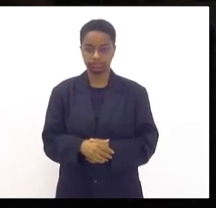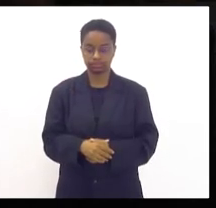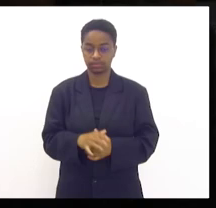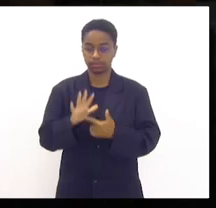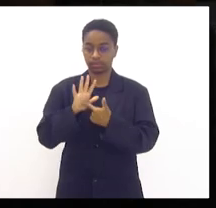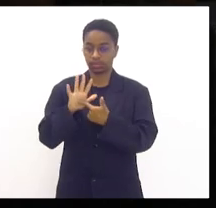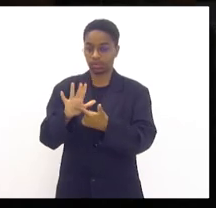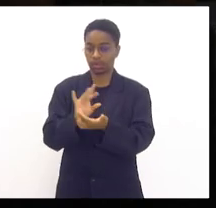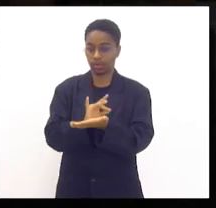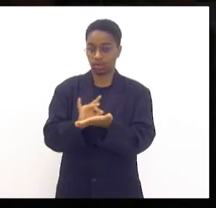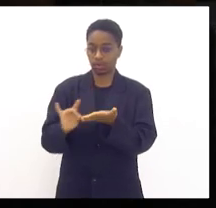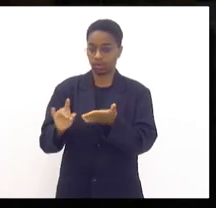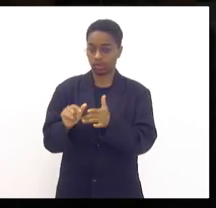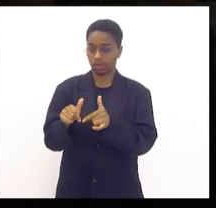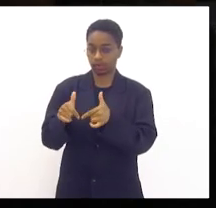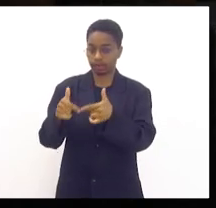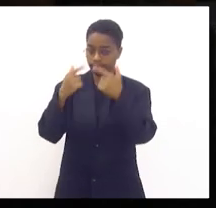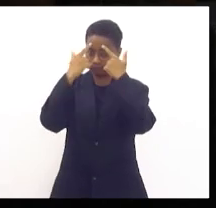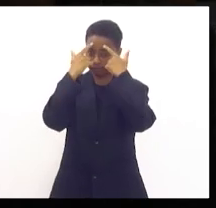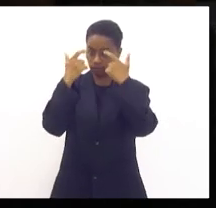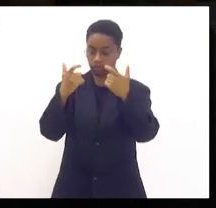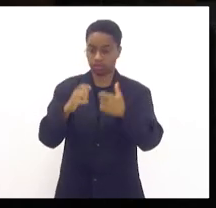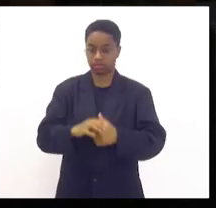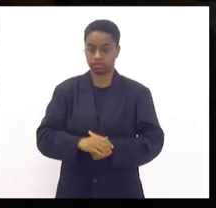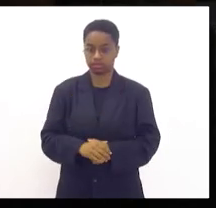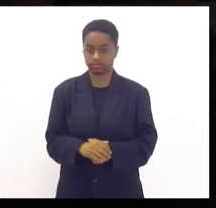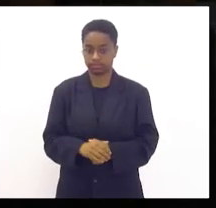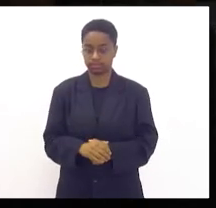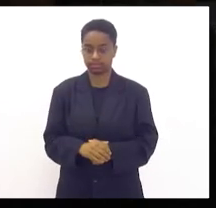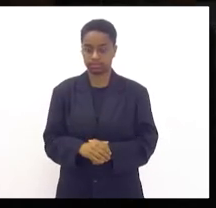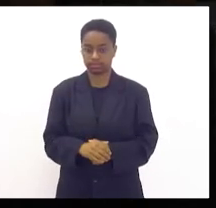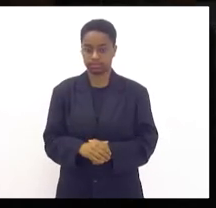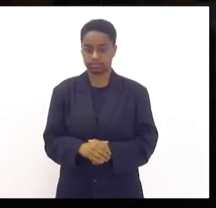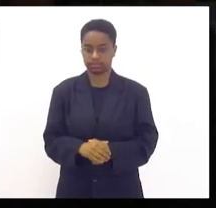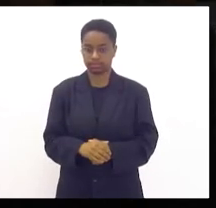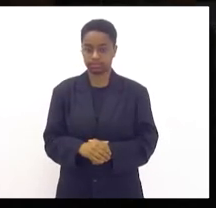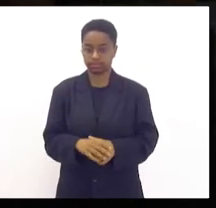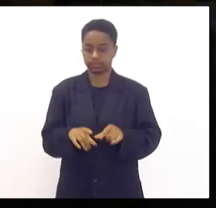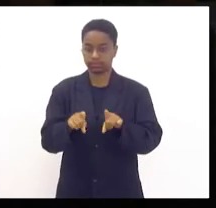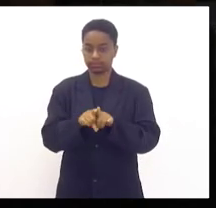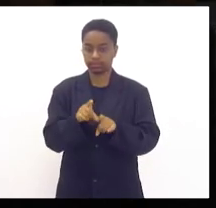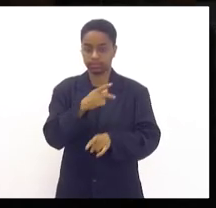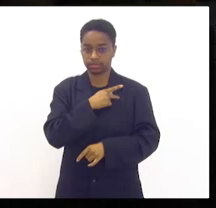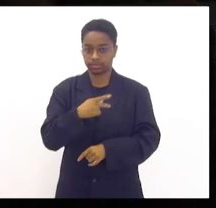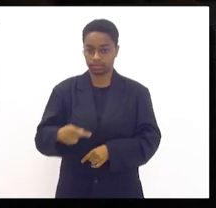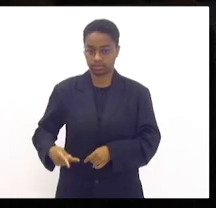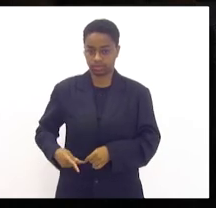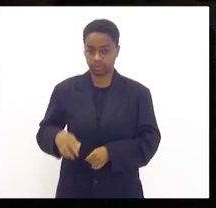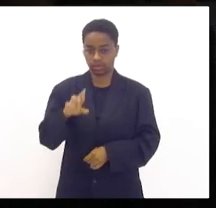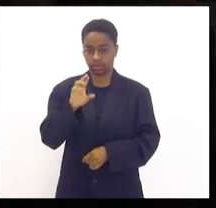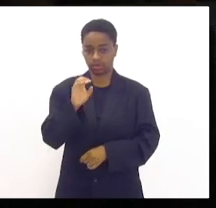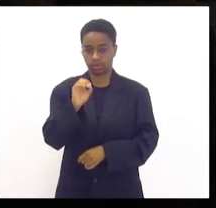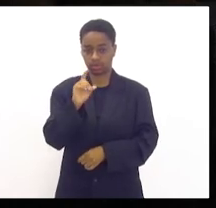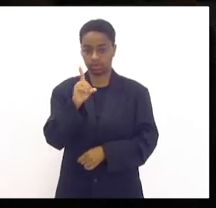repudiando ato de tal violência. O presidente Bacelar,